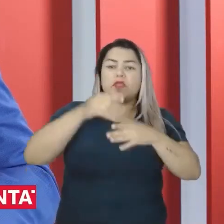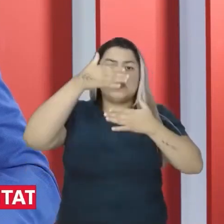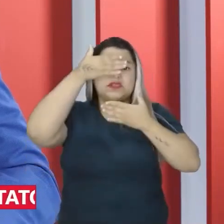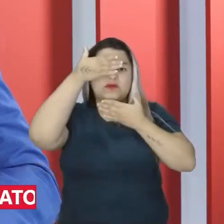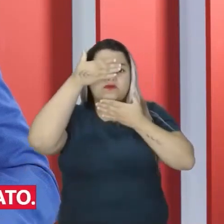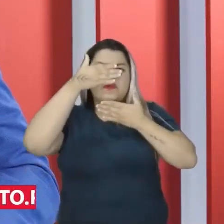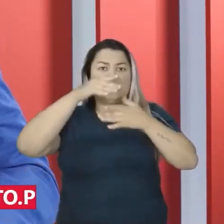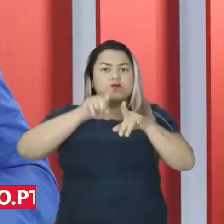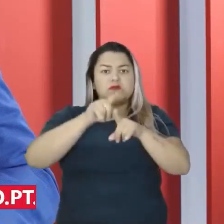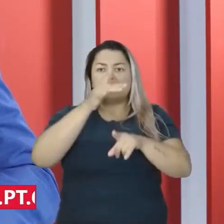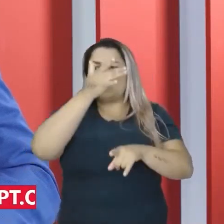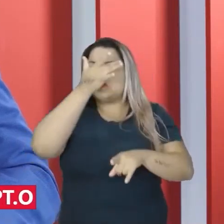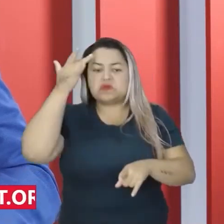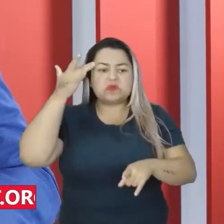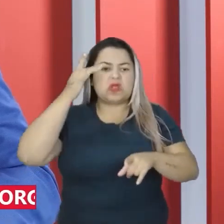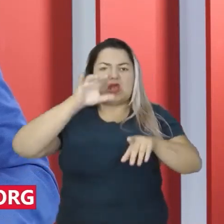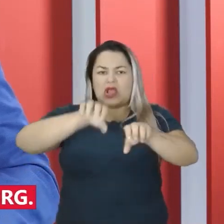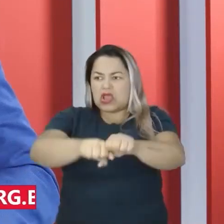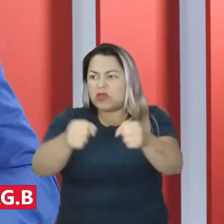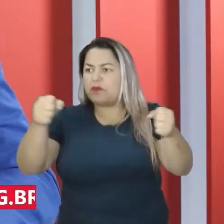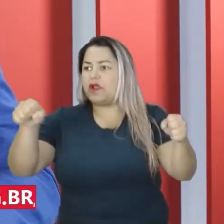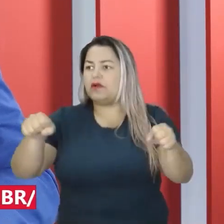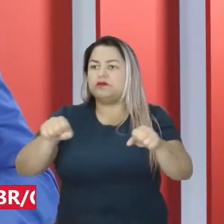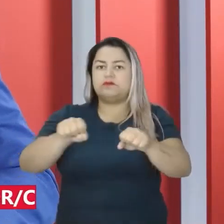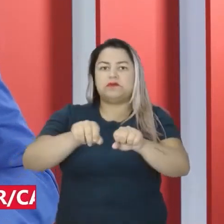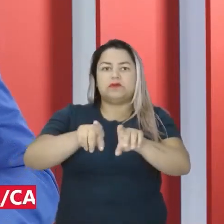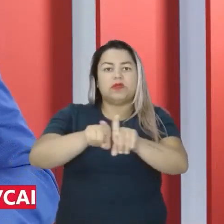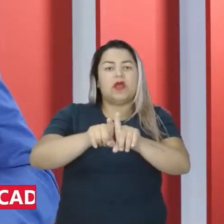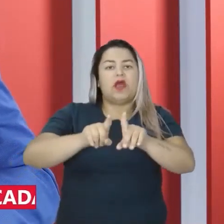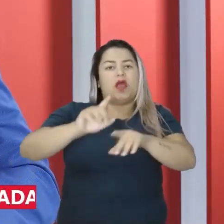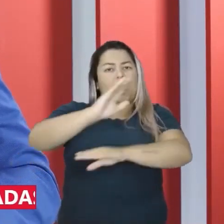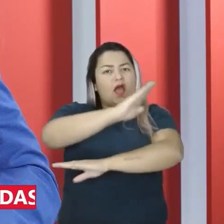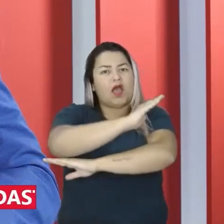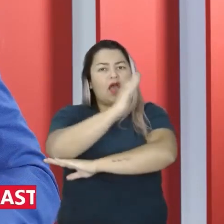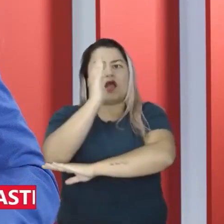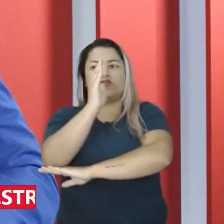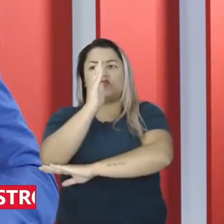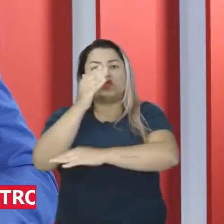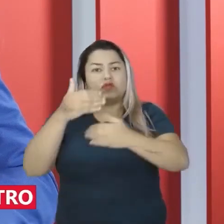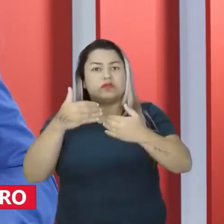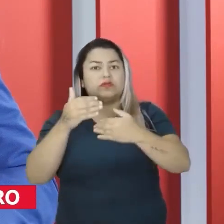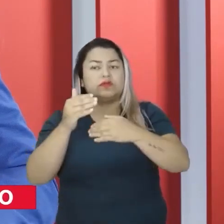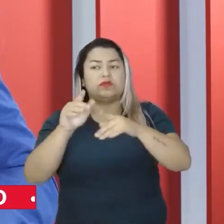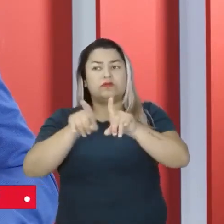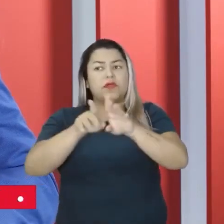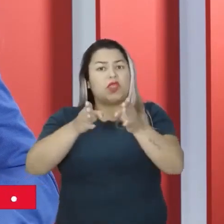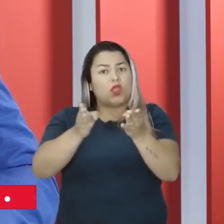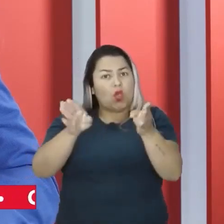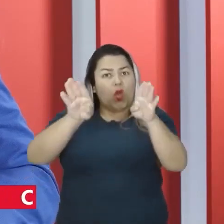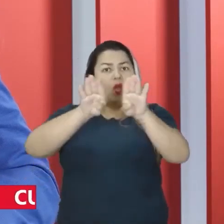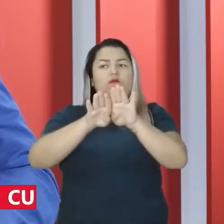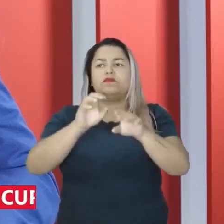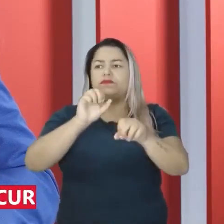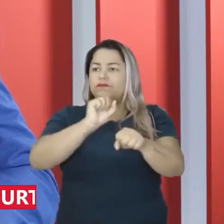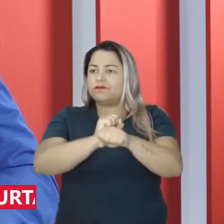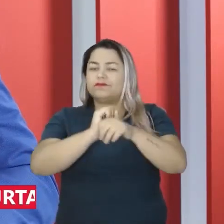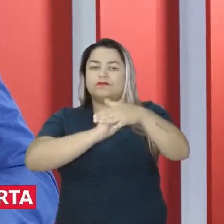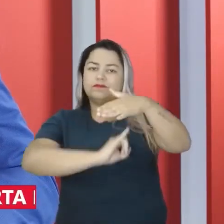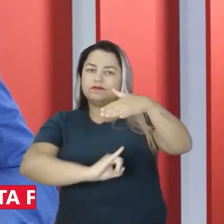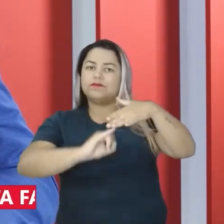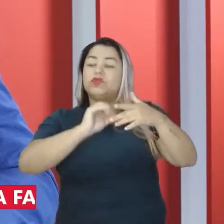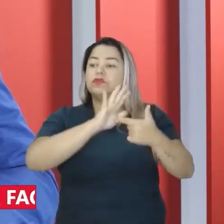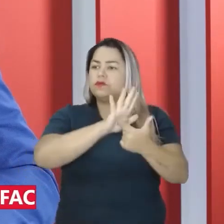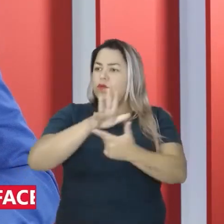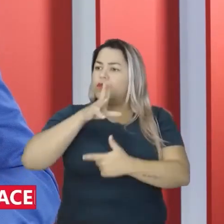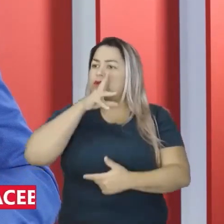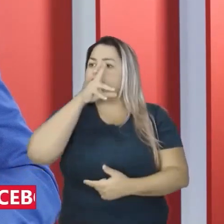eles achavam que quebrar a janela, quebrar a parede, significava romper as nossas instituições. E as nossas instituições mostraram